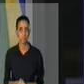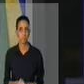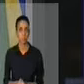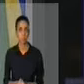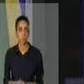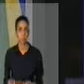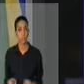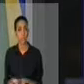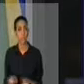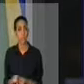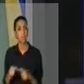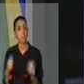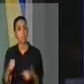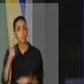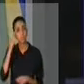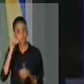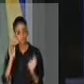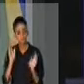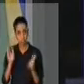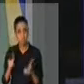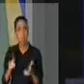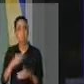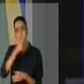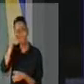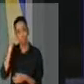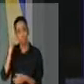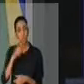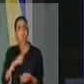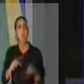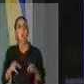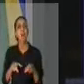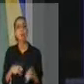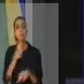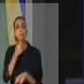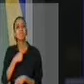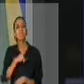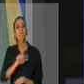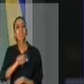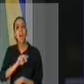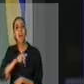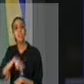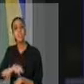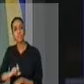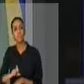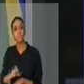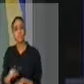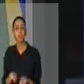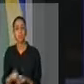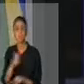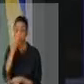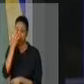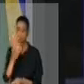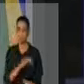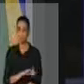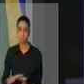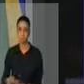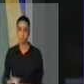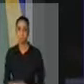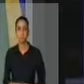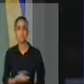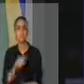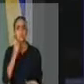se dedique a essa questão dos laringotomizados, que realmente é um problema muito sério. Nós, juntamente com o